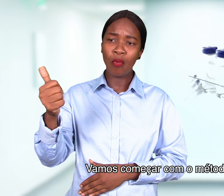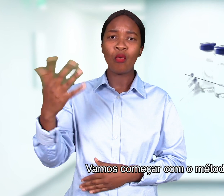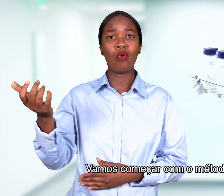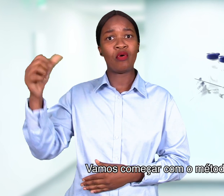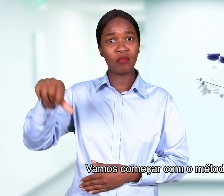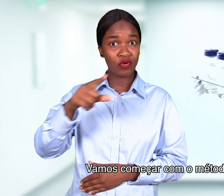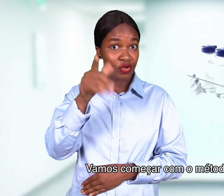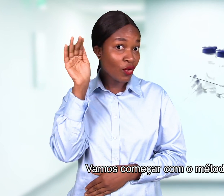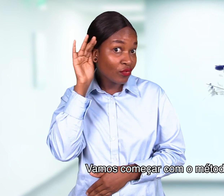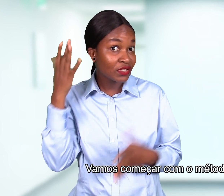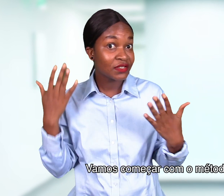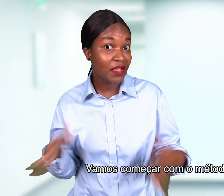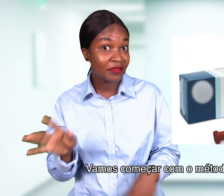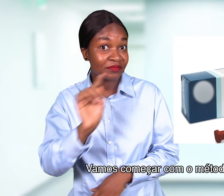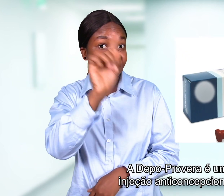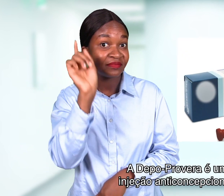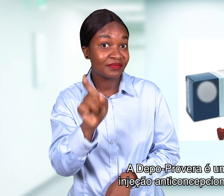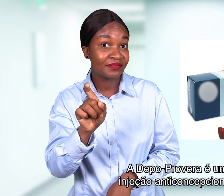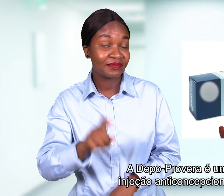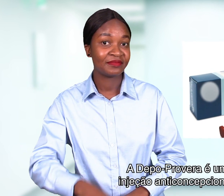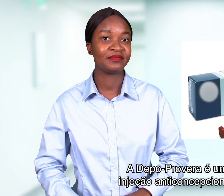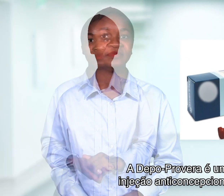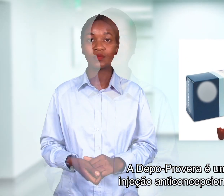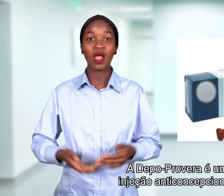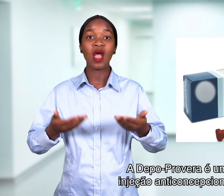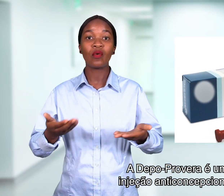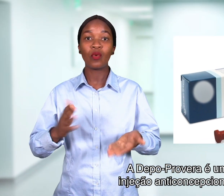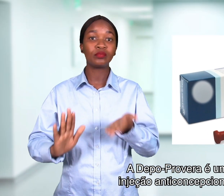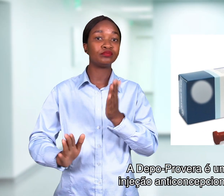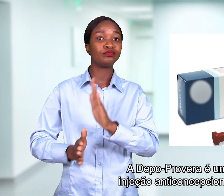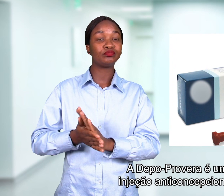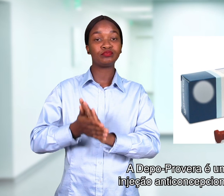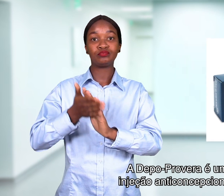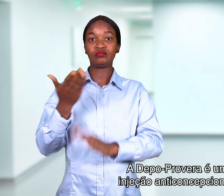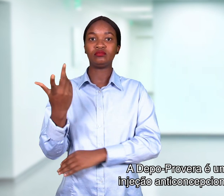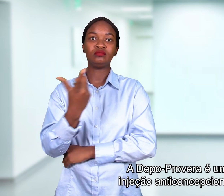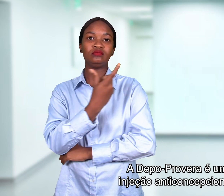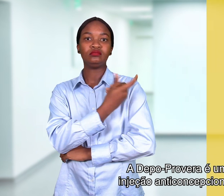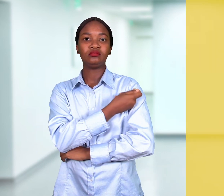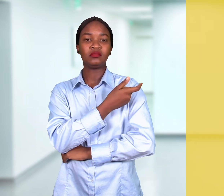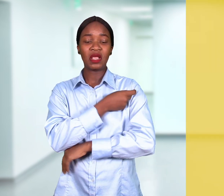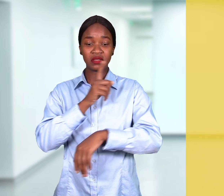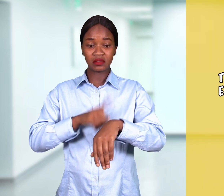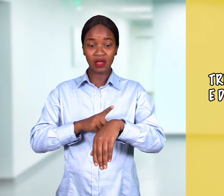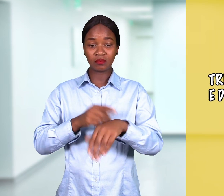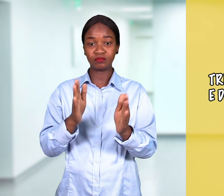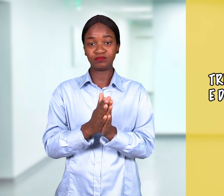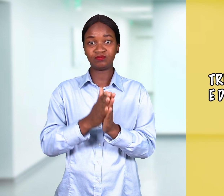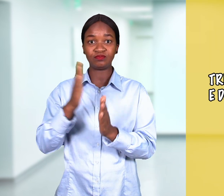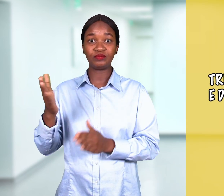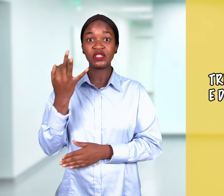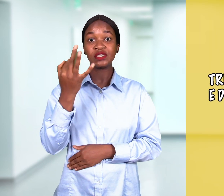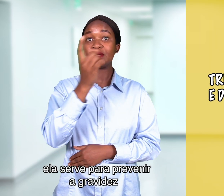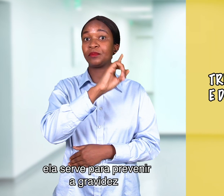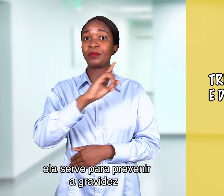Vamos começar com o método injetável. A Depoprovera é uma injeção anticoncepcional trimestral de ação